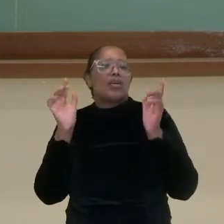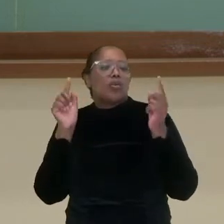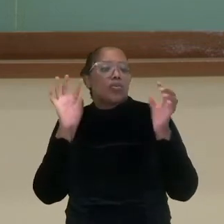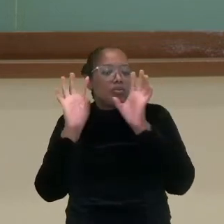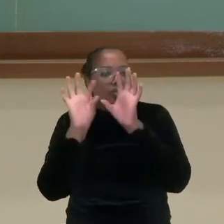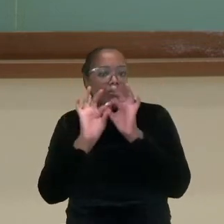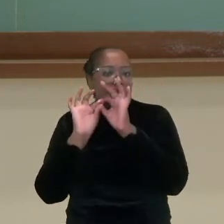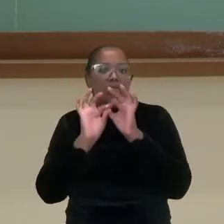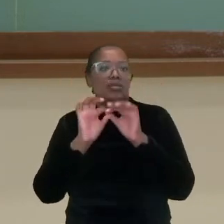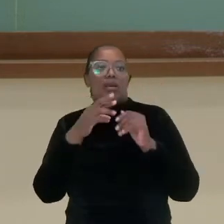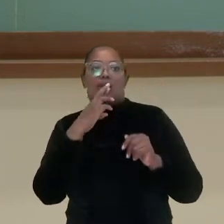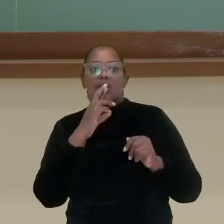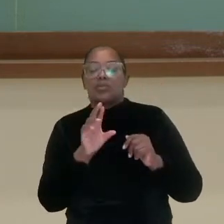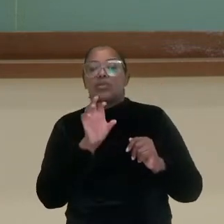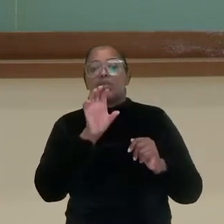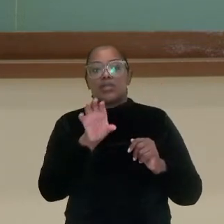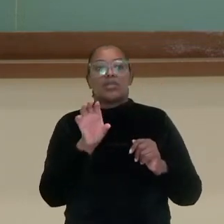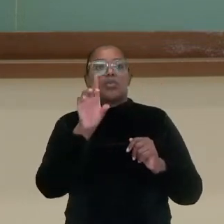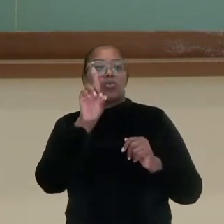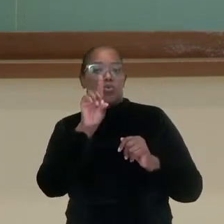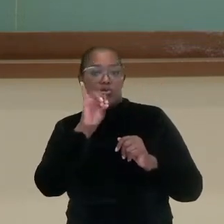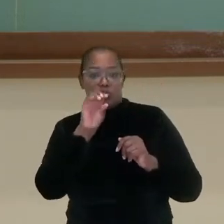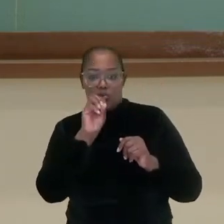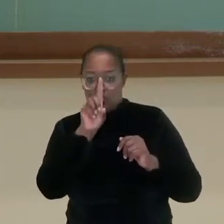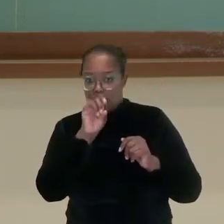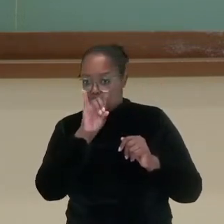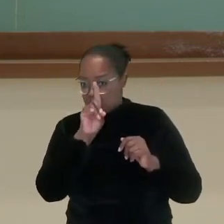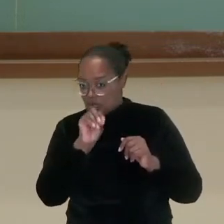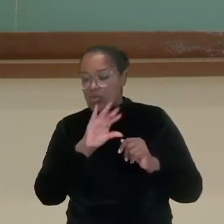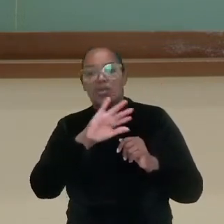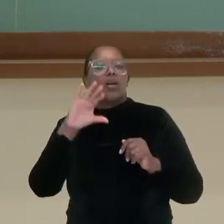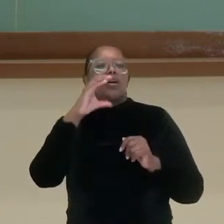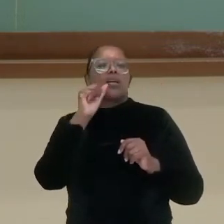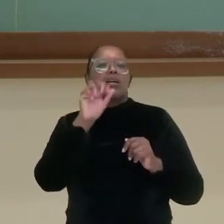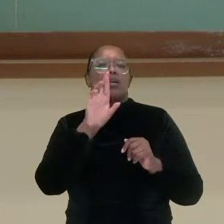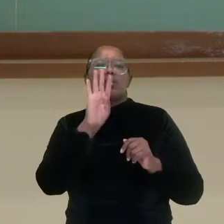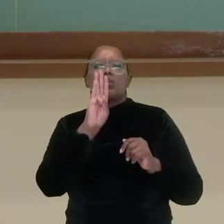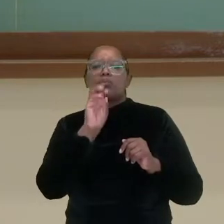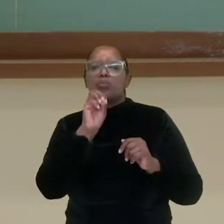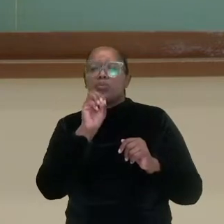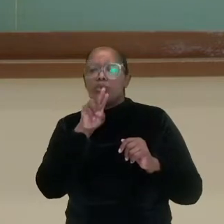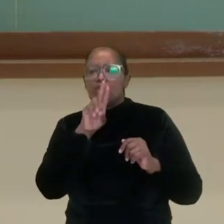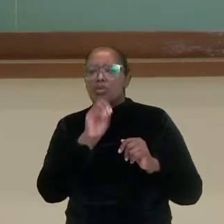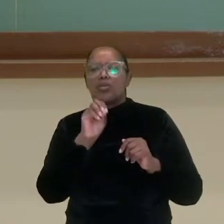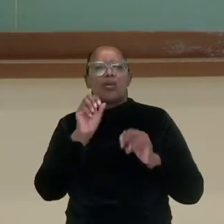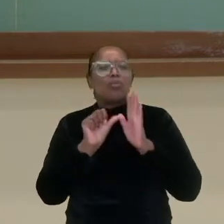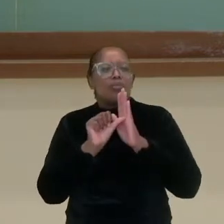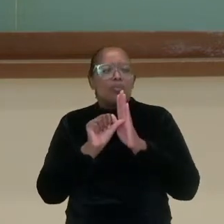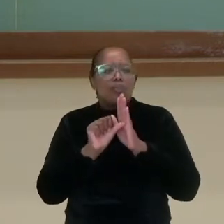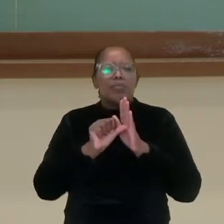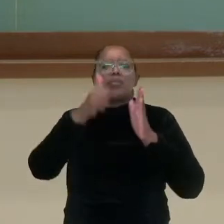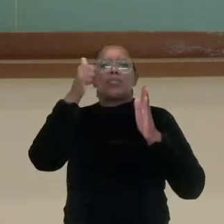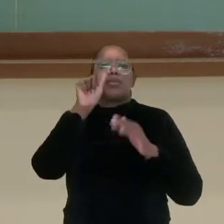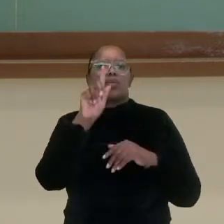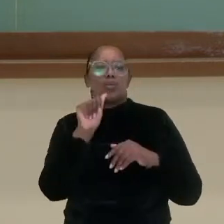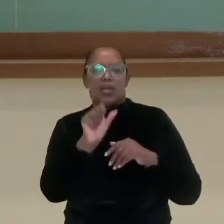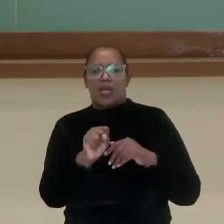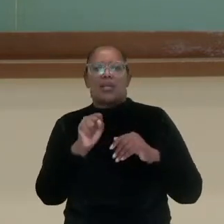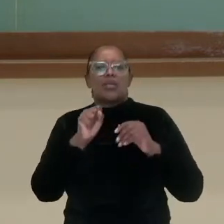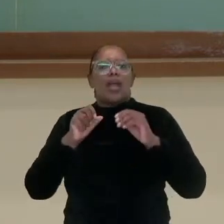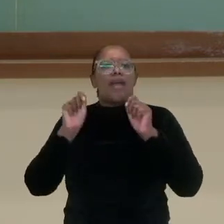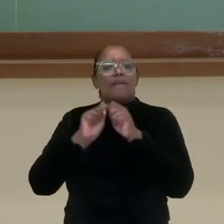Vamos para a correção da atividade 1, olha só. O exercício fala, né, sobre o efeito estufa, que ele é um fenômeno natural, e ele quer saber qual